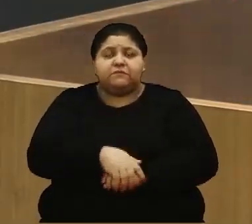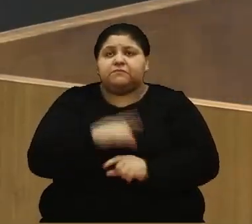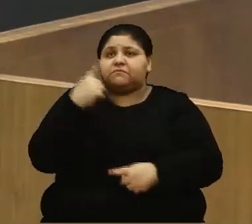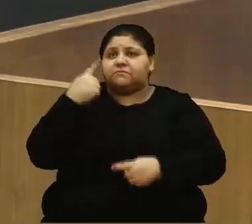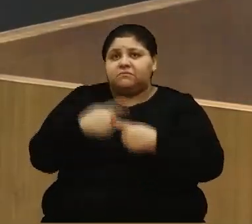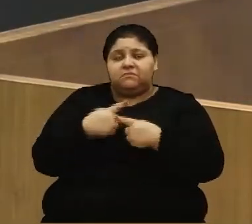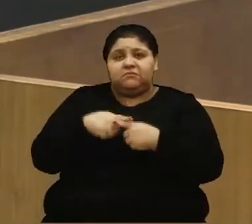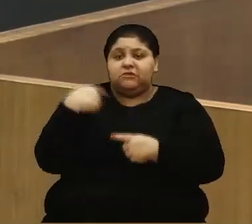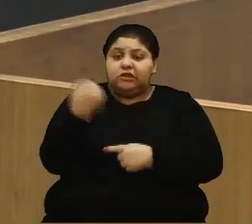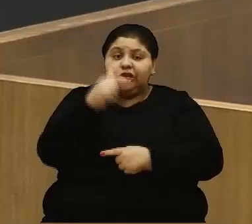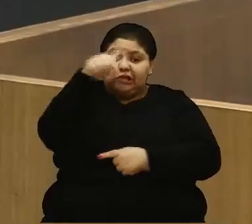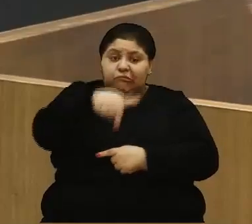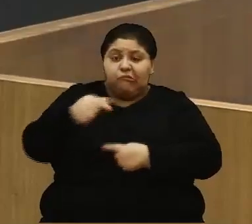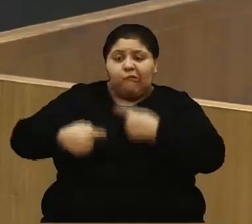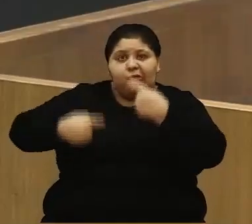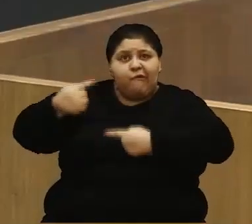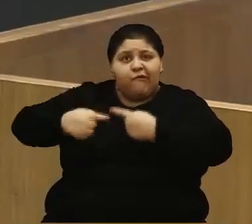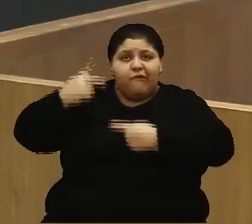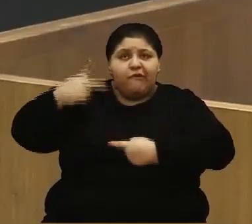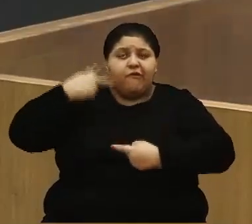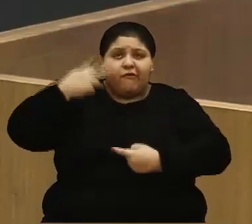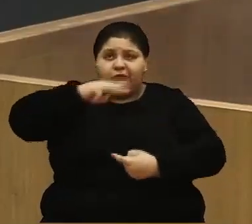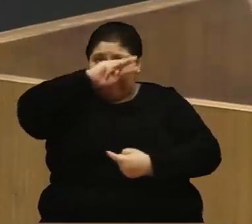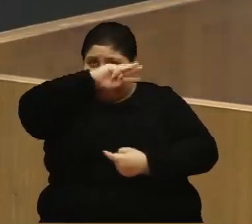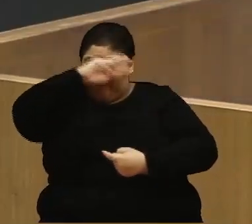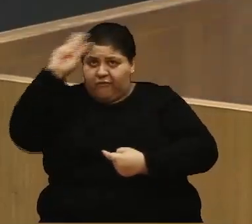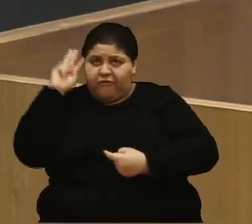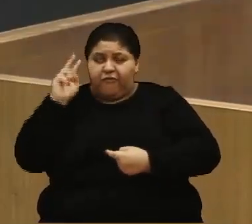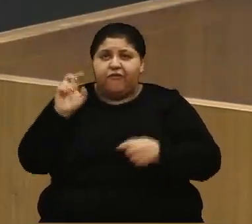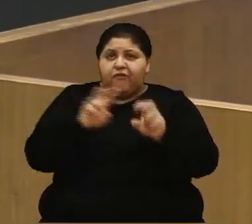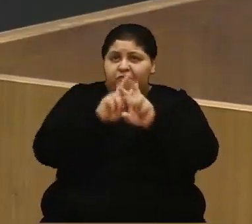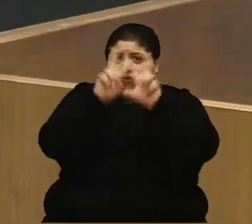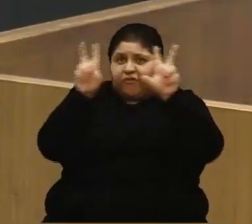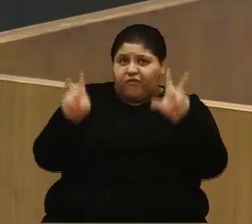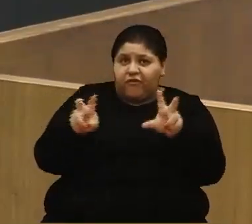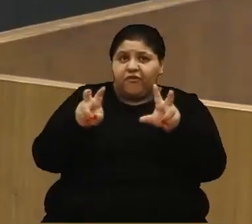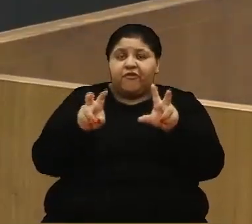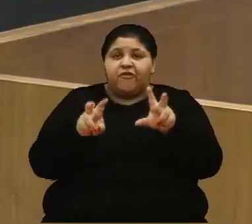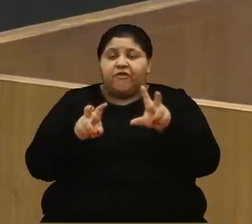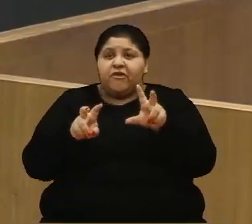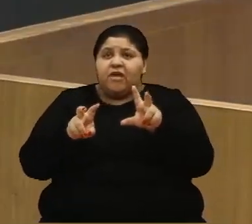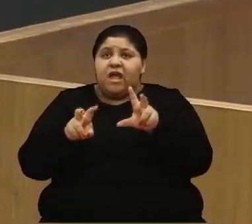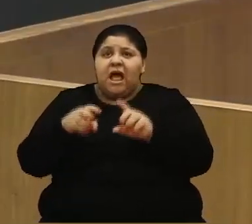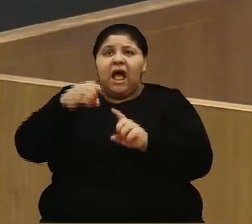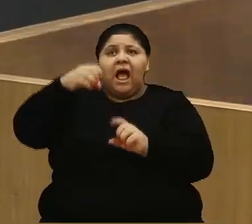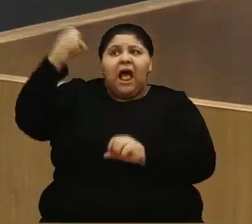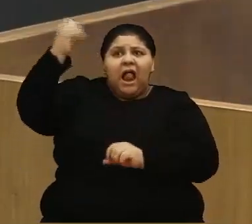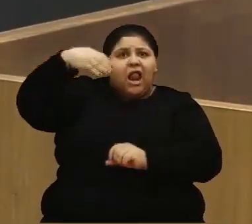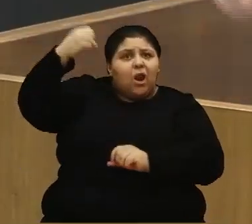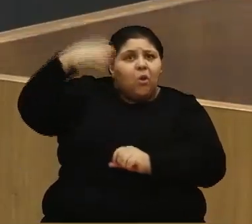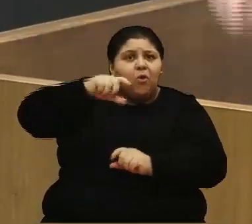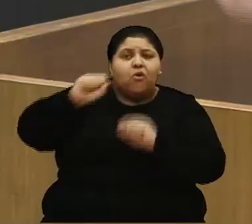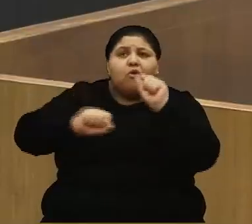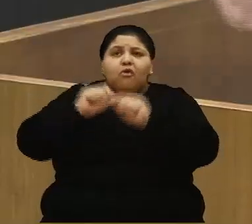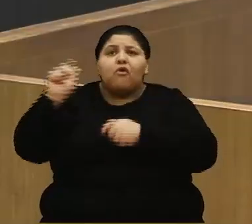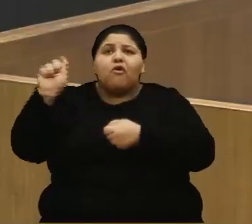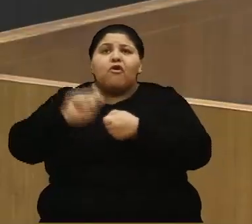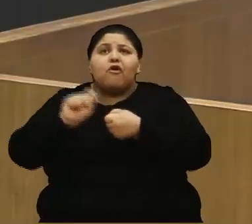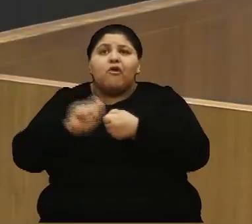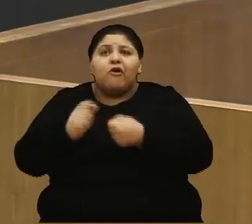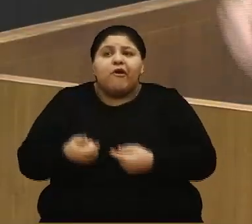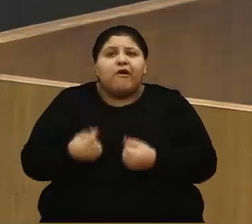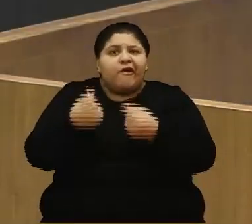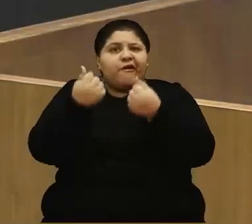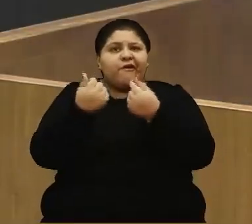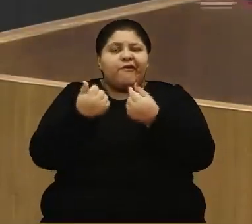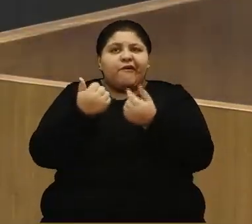ao invés de nós estarmos debatendo, vereador Juliano, sobre os assuntos, sobre a conta de luz, sobre como vamos fazer com a economia